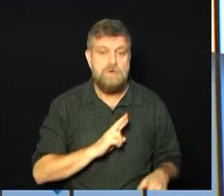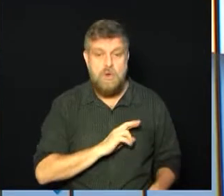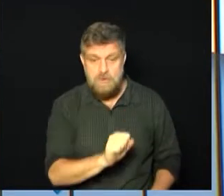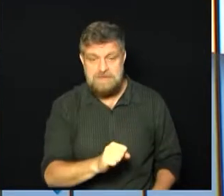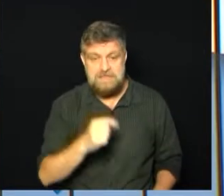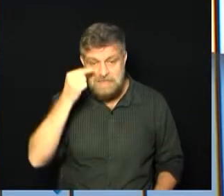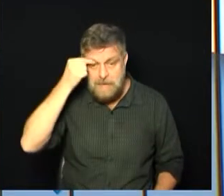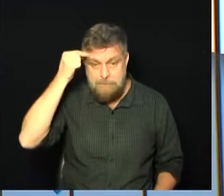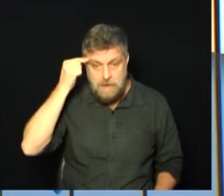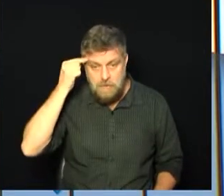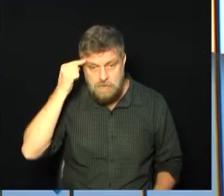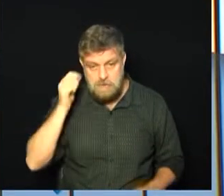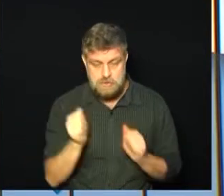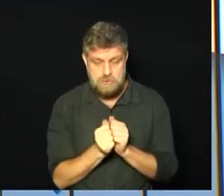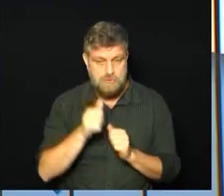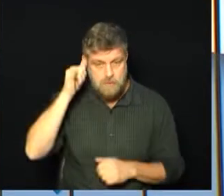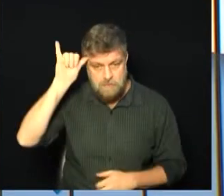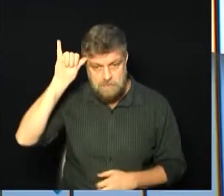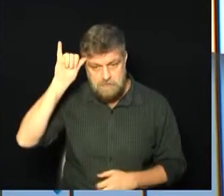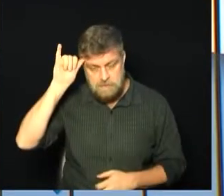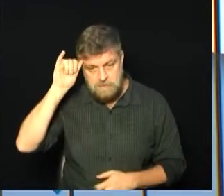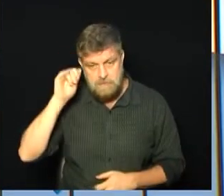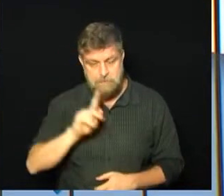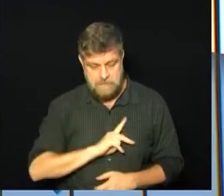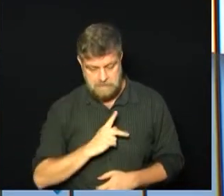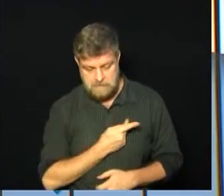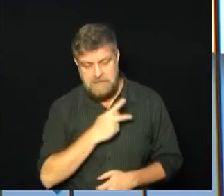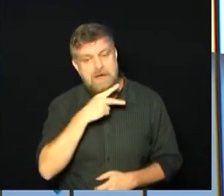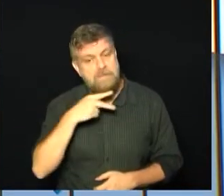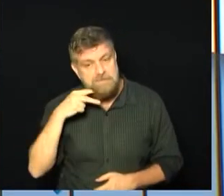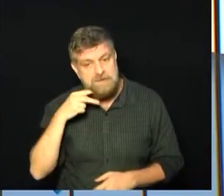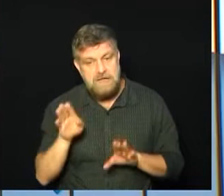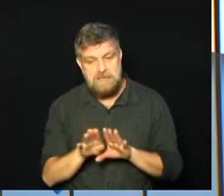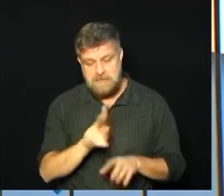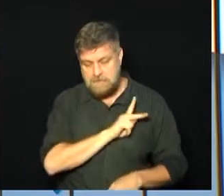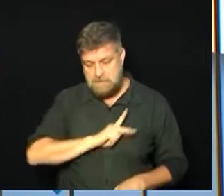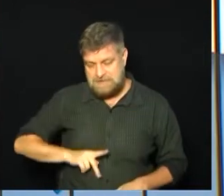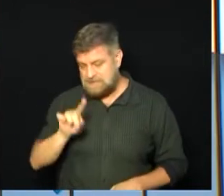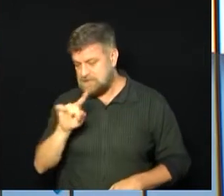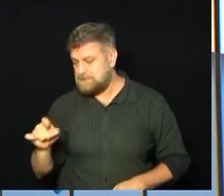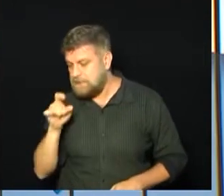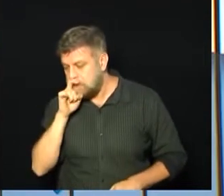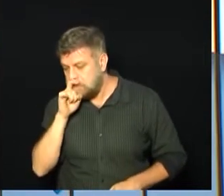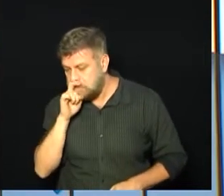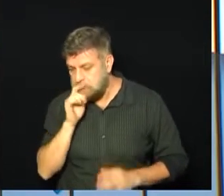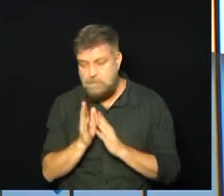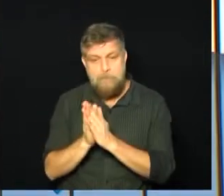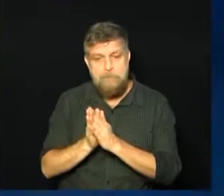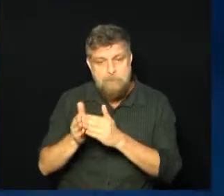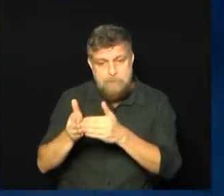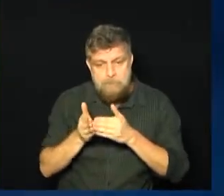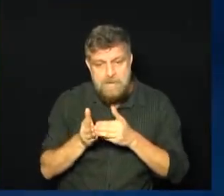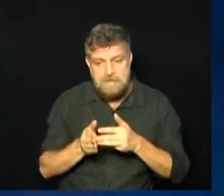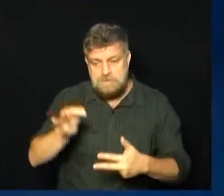Paola Miguel, Paulo Búfalo, Paulo Haddad, Permínio Monteiro e do presidente Zé Carlos, apela ao Tribunal